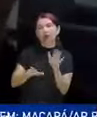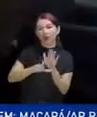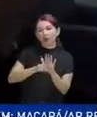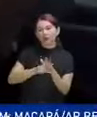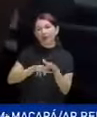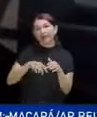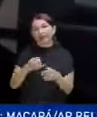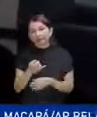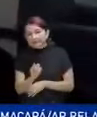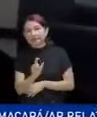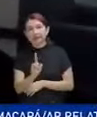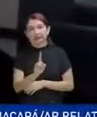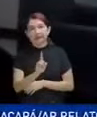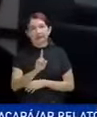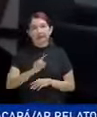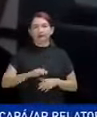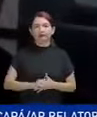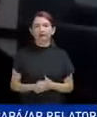estaremos